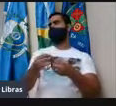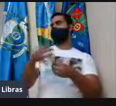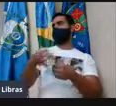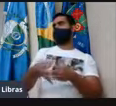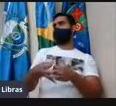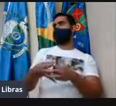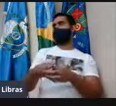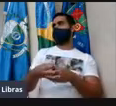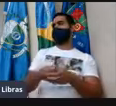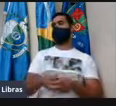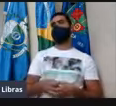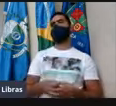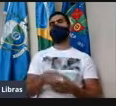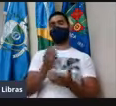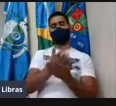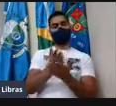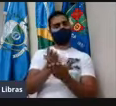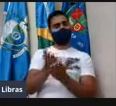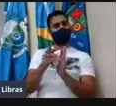agosto, setembro, outubro.